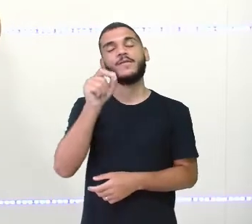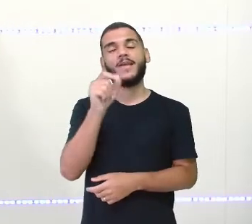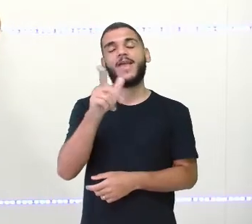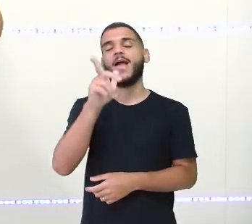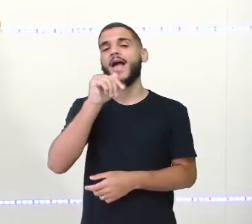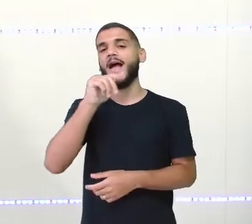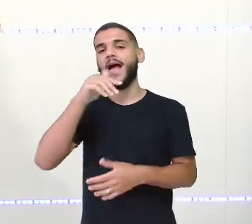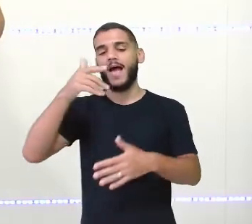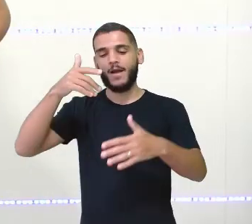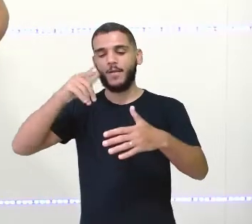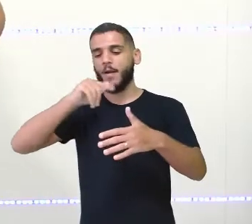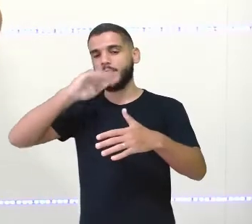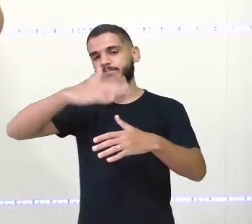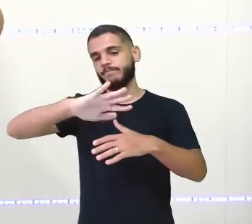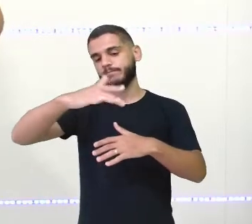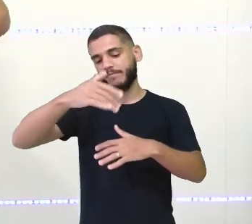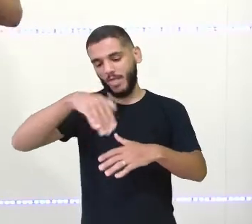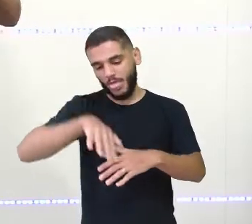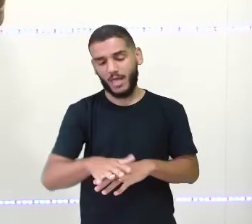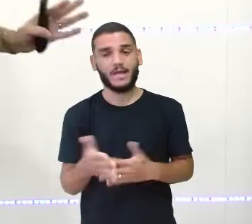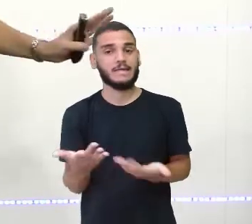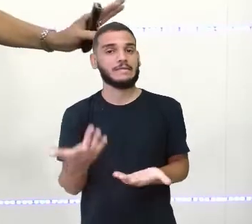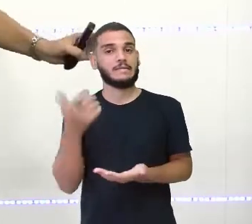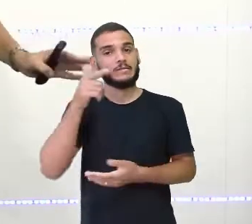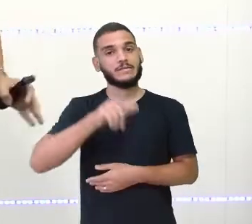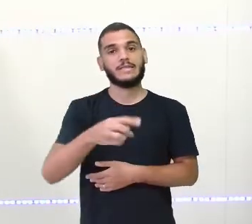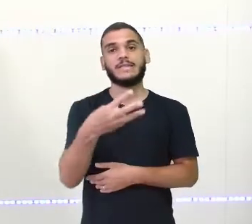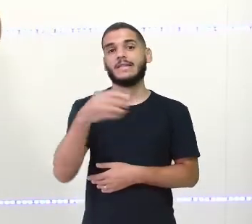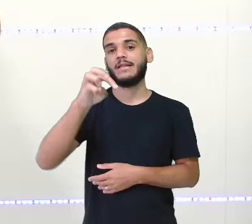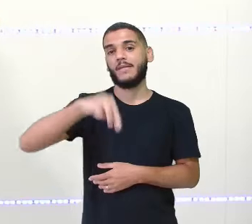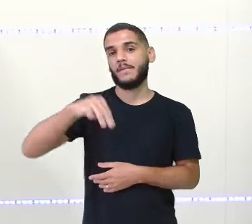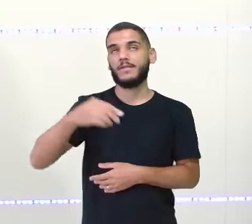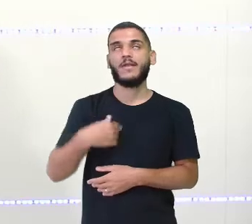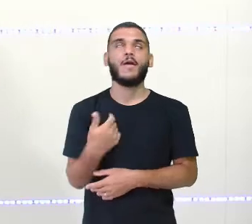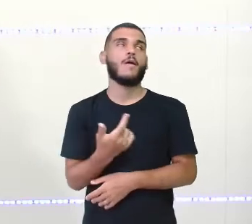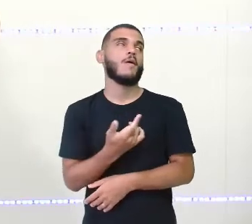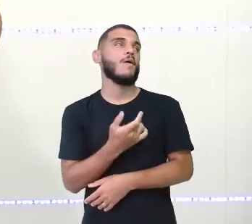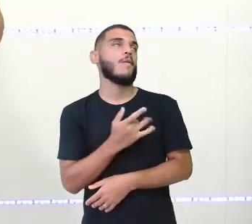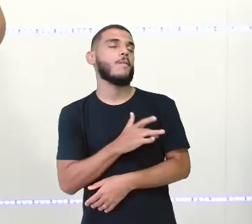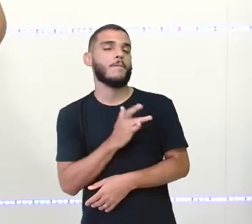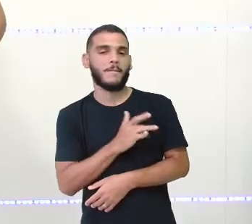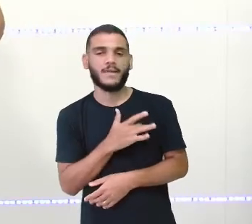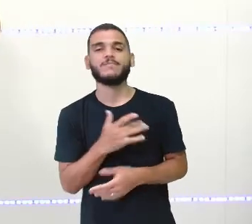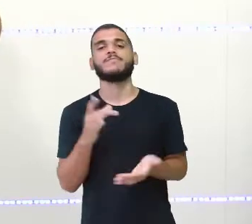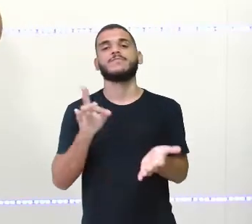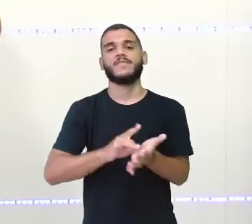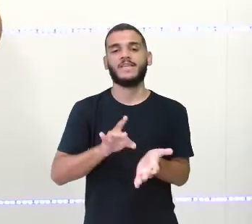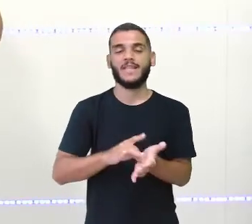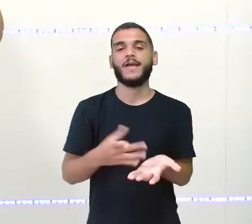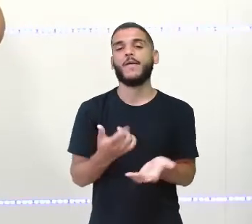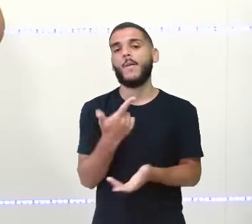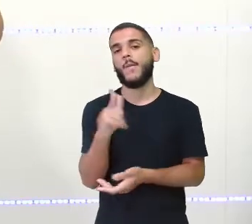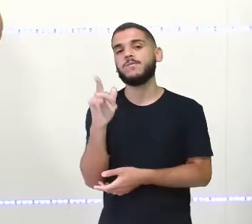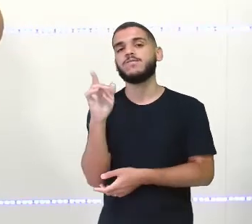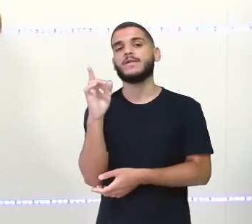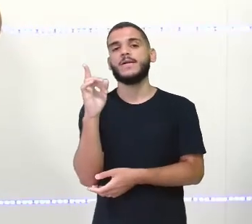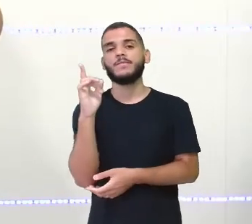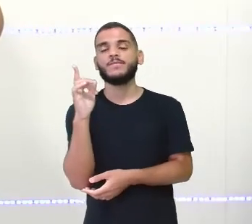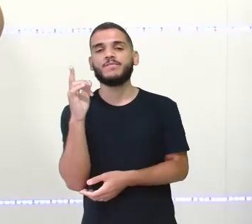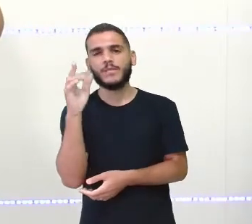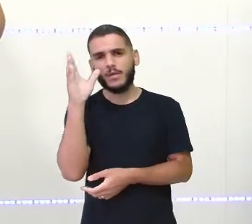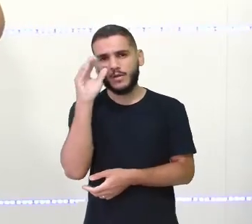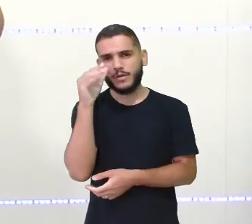minutos embaixo d'água, porque elas têm um super fôlego, isso me deixou apavorada. Uma outra curiosidade,